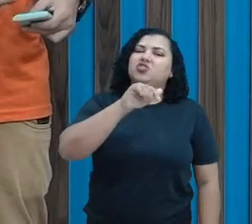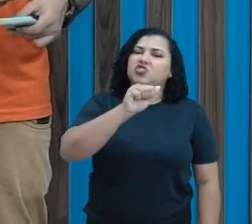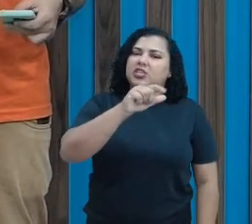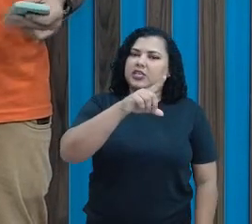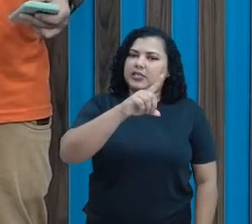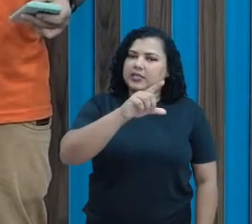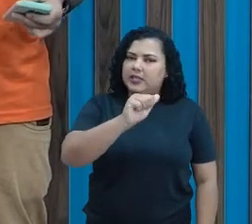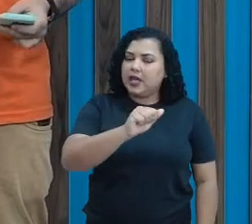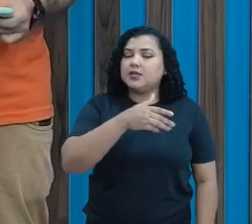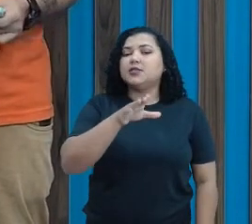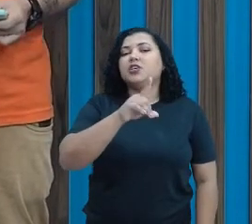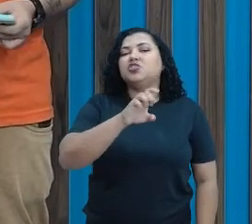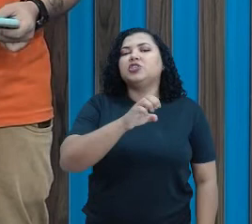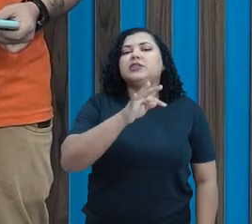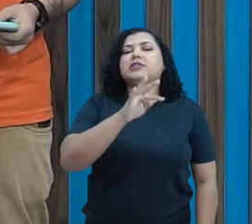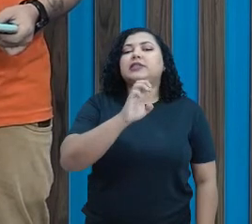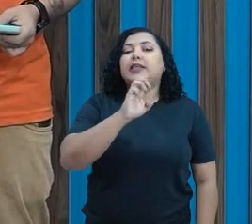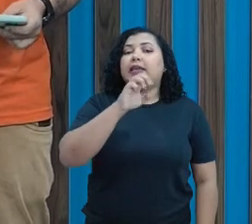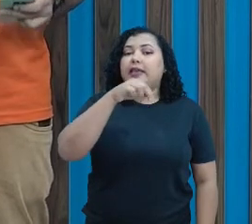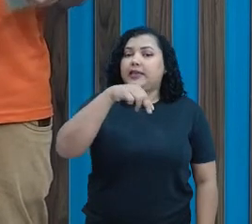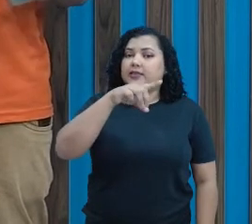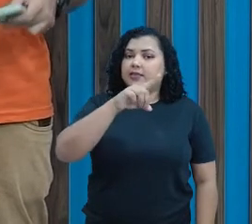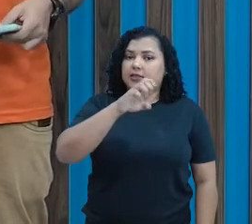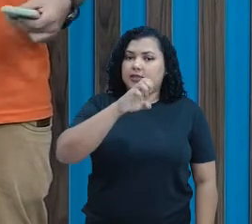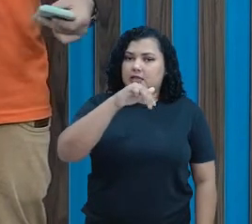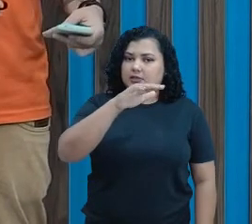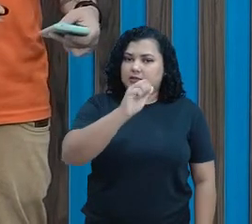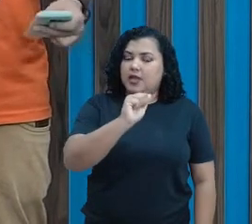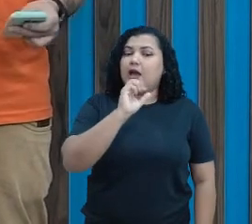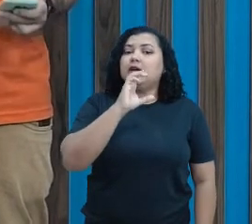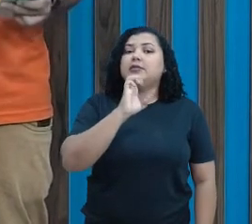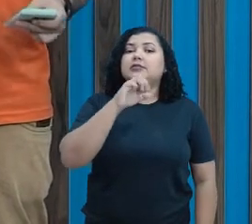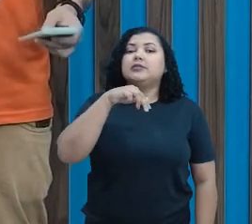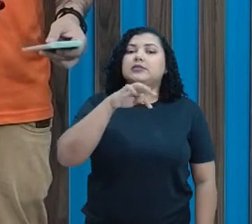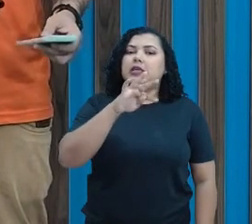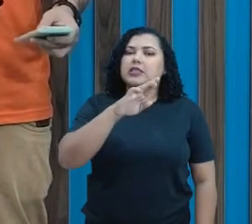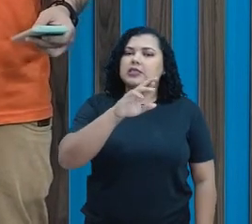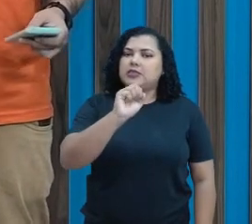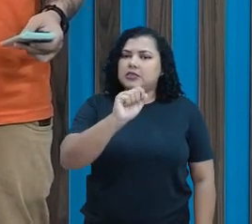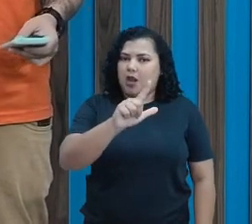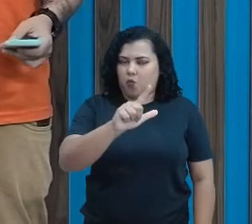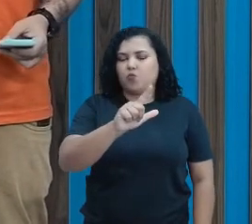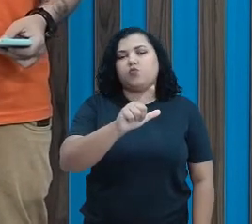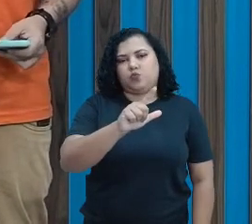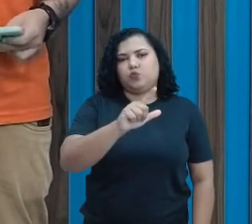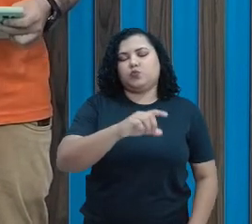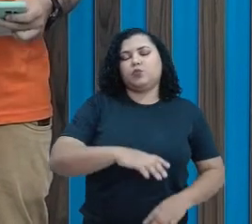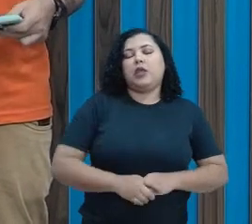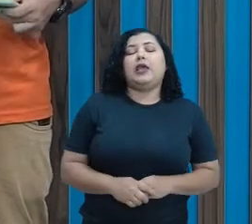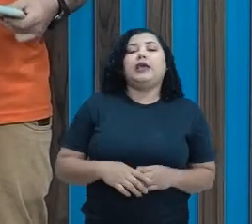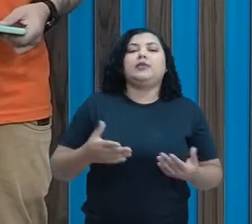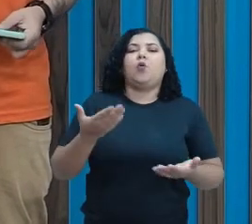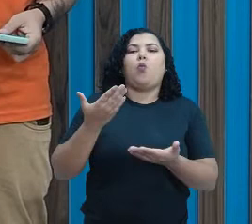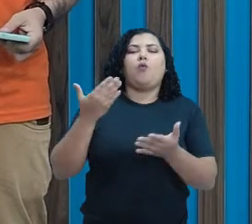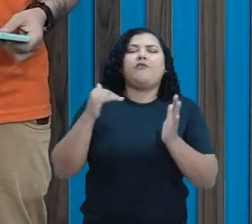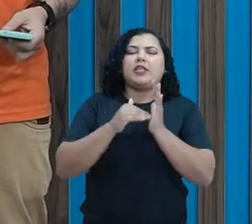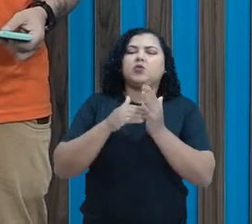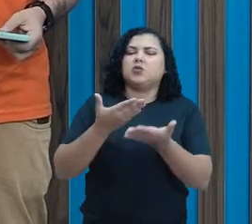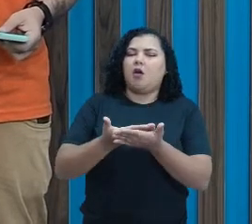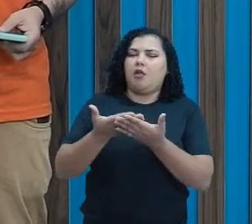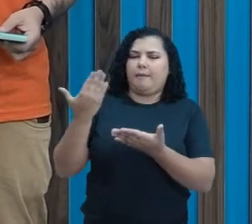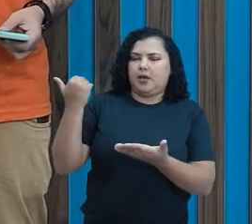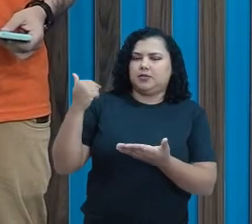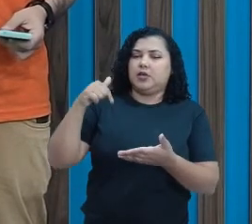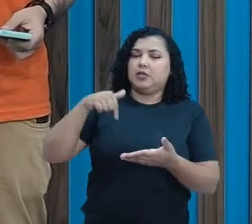elas incorporam muito dessas características. Na aula passada, no finalzinho da aula passada e na aula de hoje, a gente trouxe um termo chamado